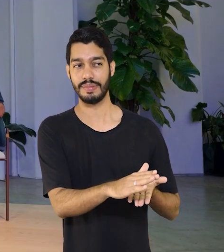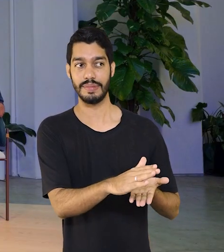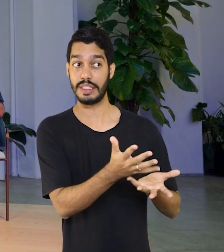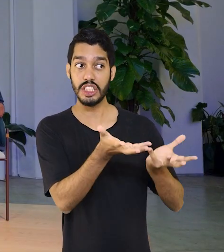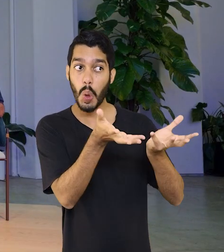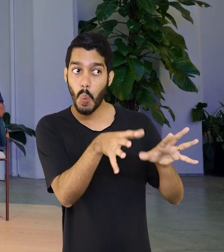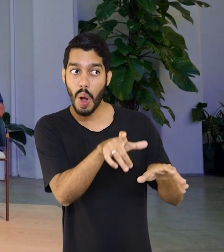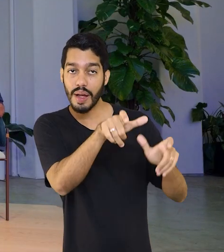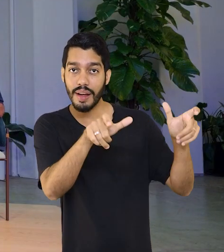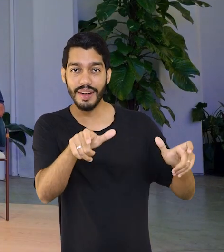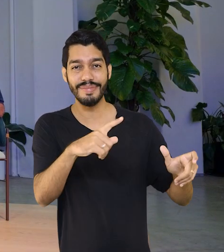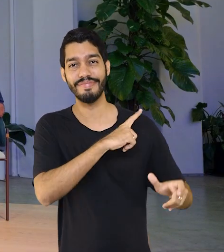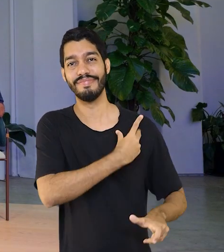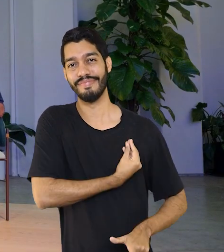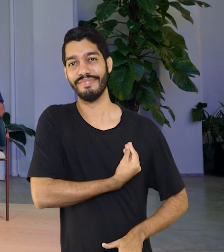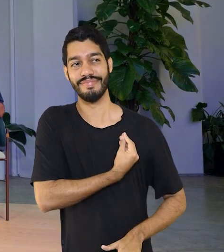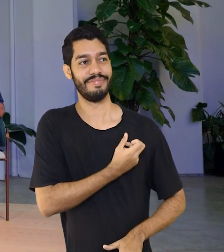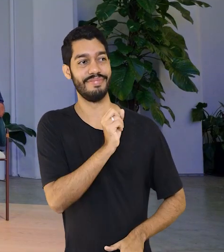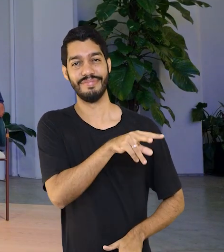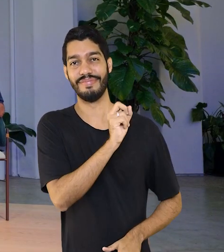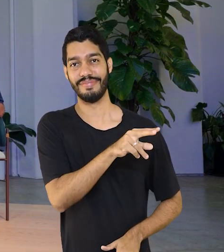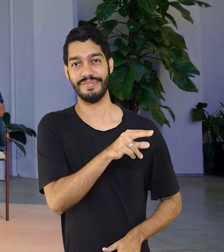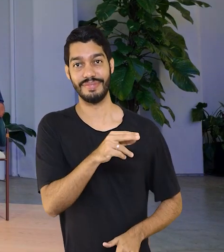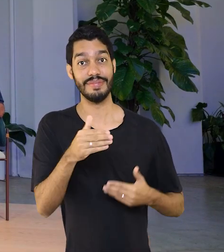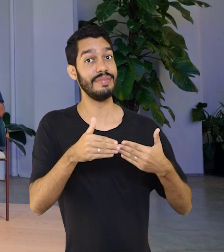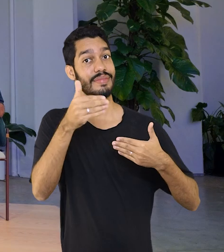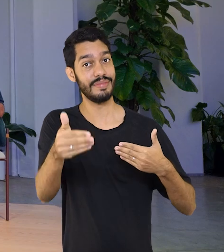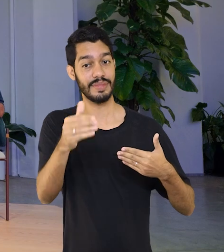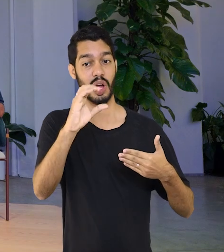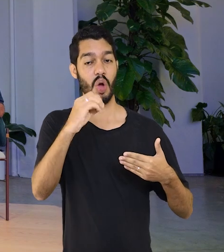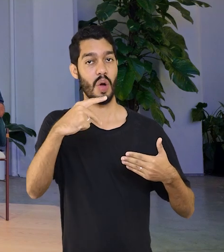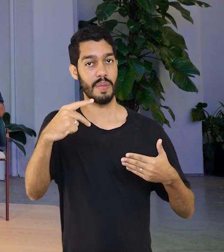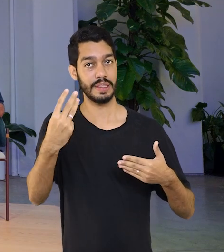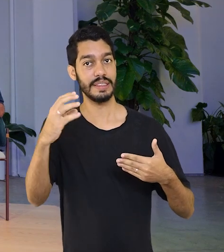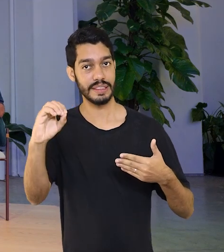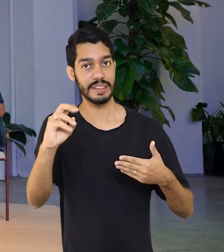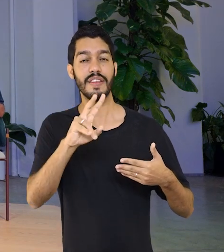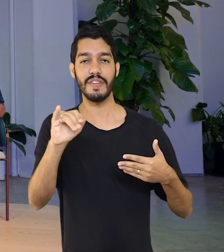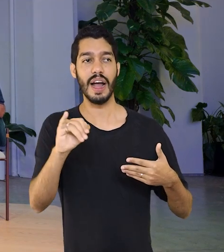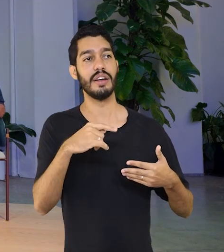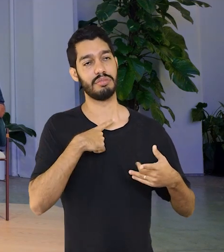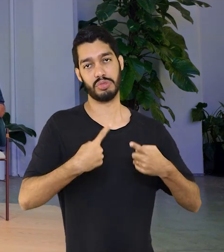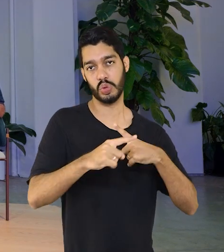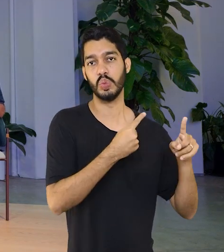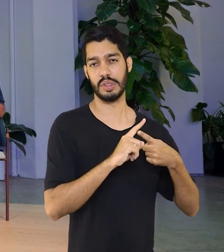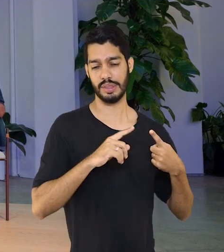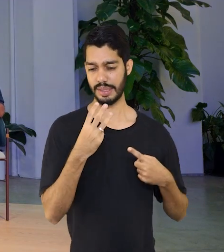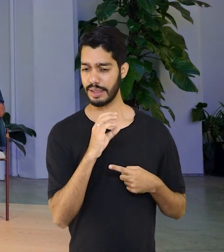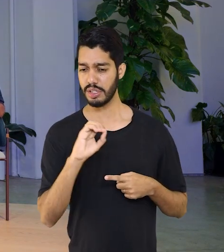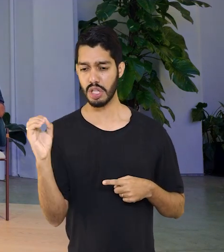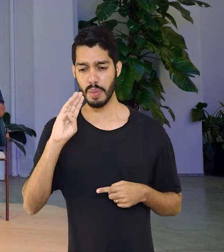E esse não quer existe. Nós conversávamos e nós vamos para a COP30 discutindo. Não é 300 bilhões